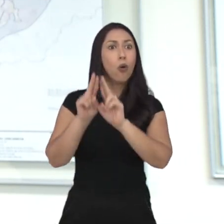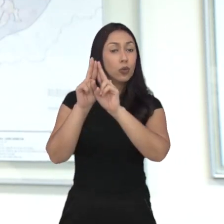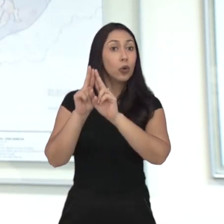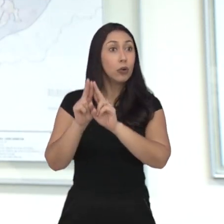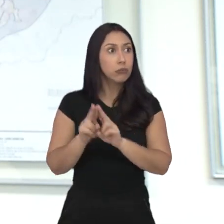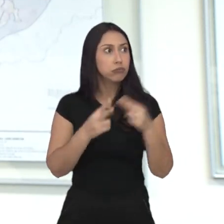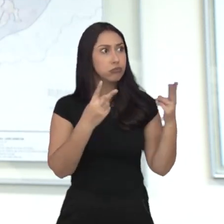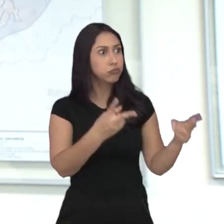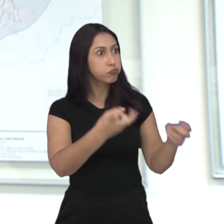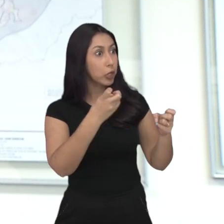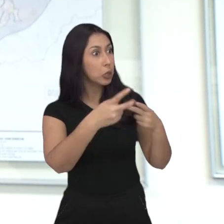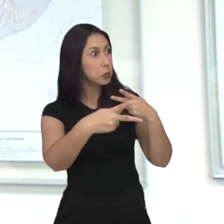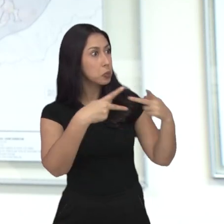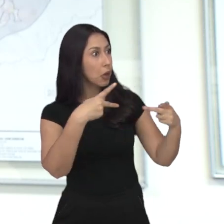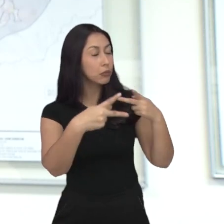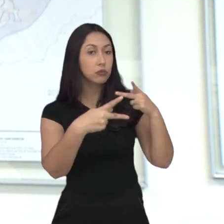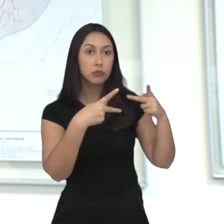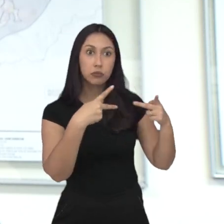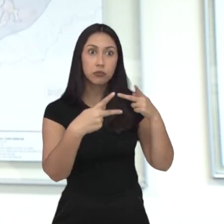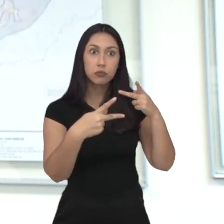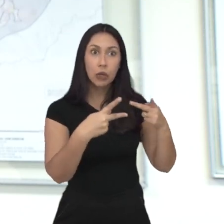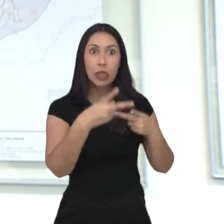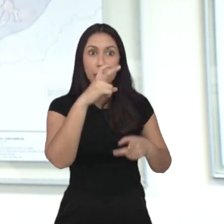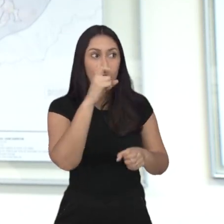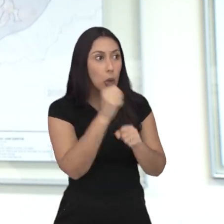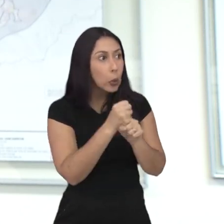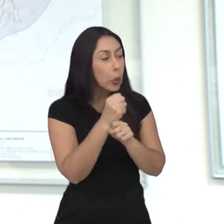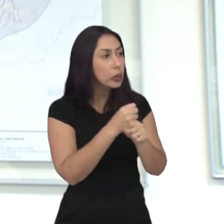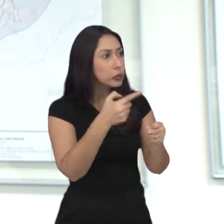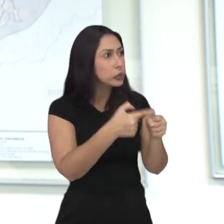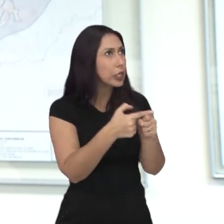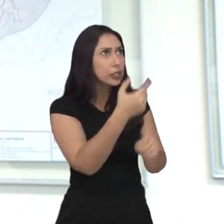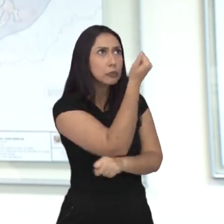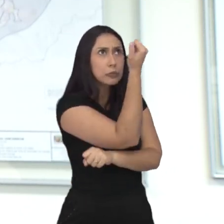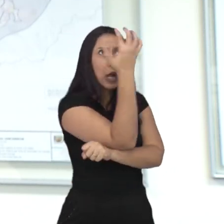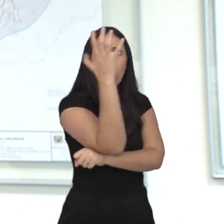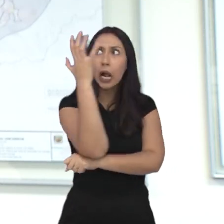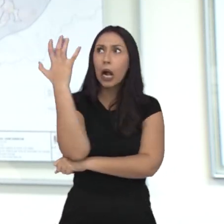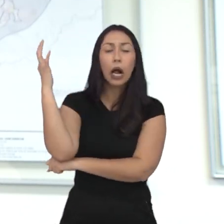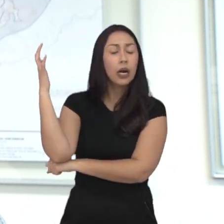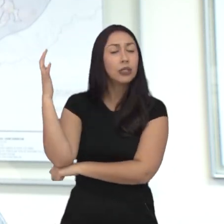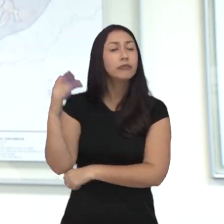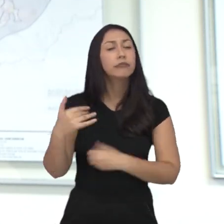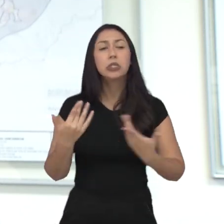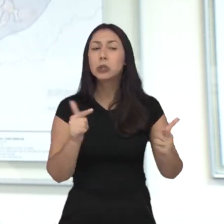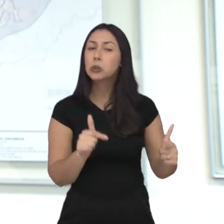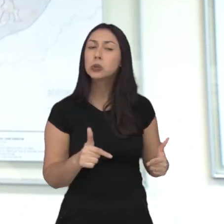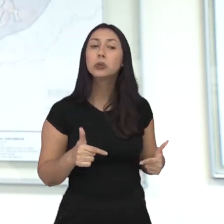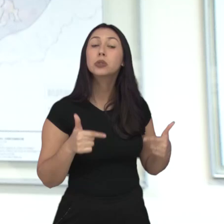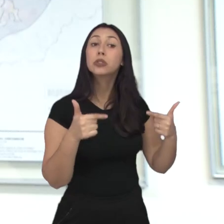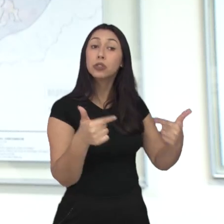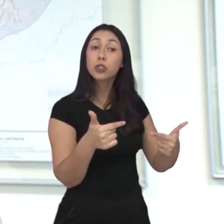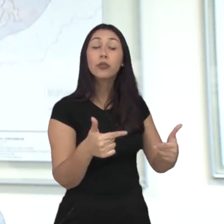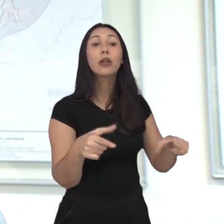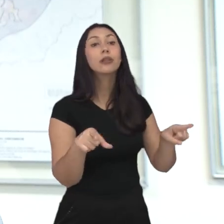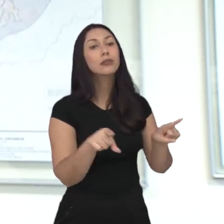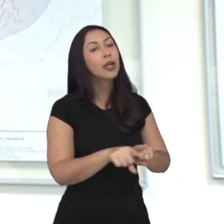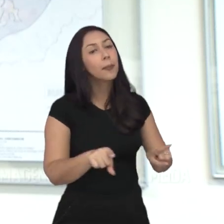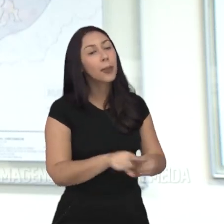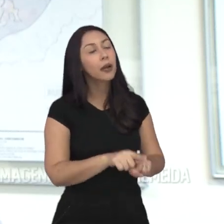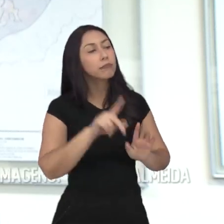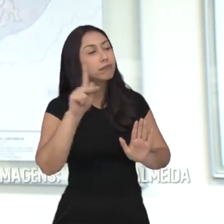por 5 anos seguidos São José dos Campos como uma cidade árvore do mundo. Então, são iniciativas que também